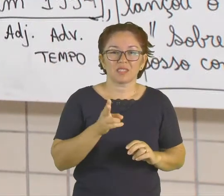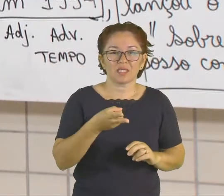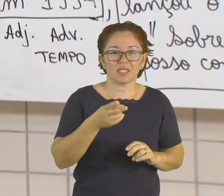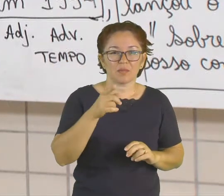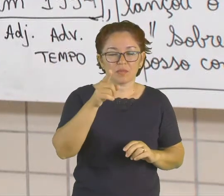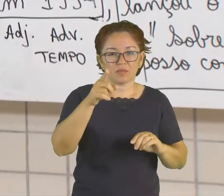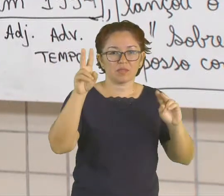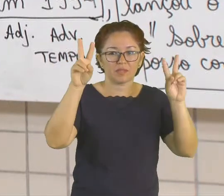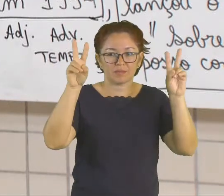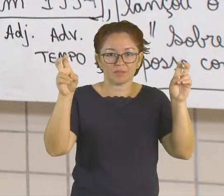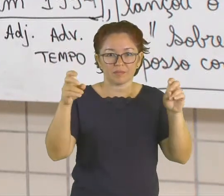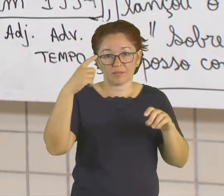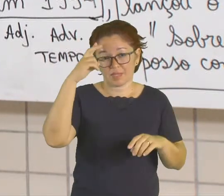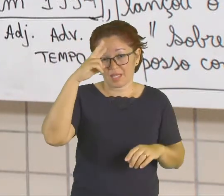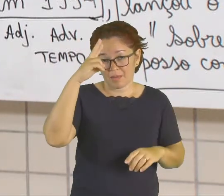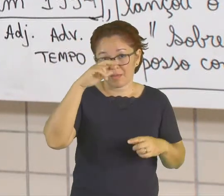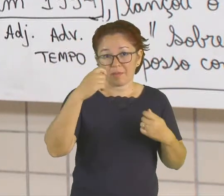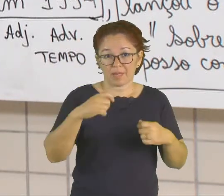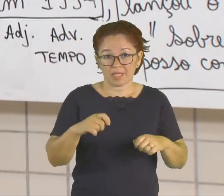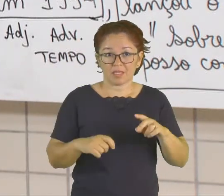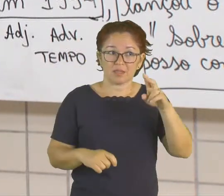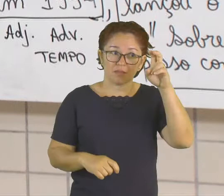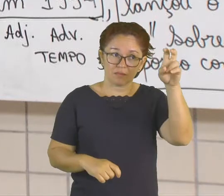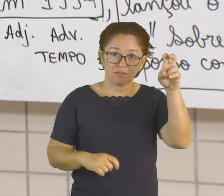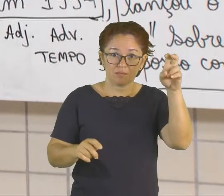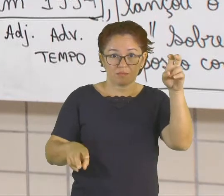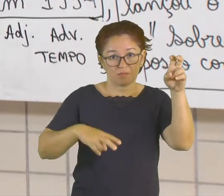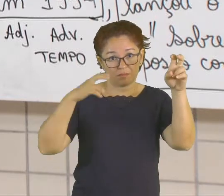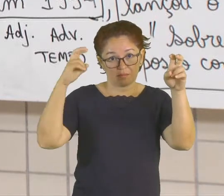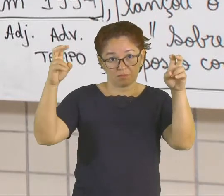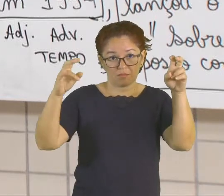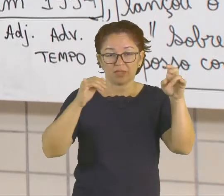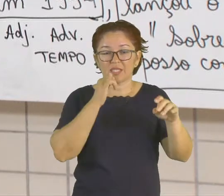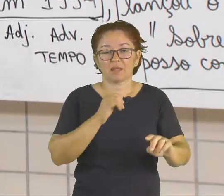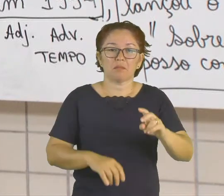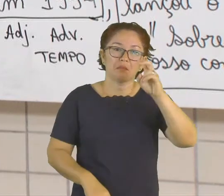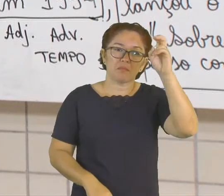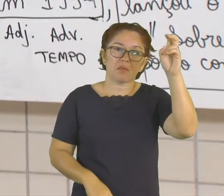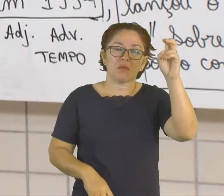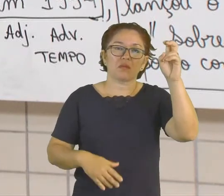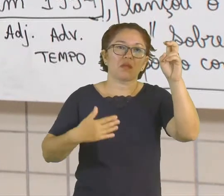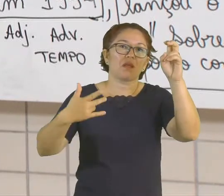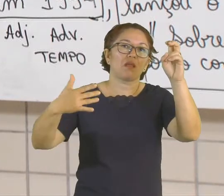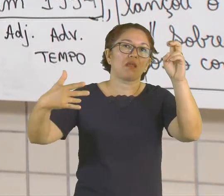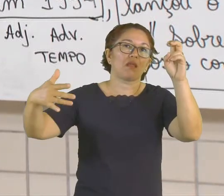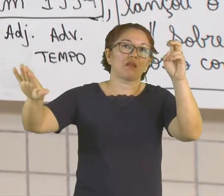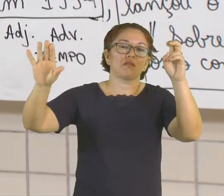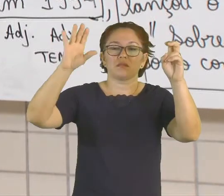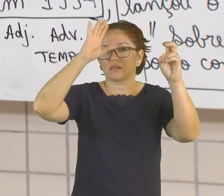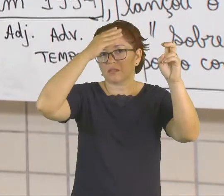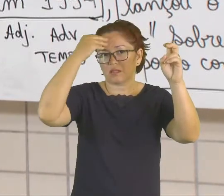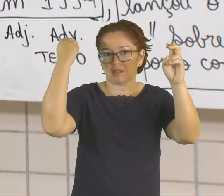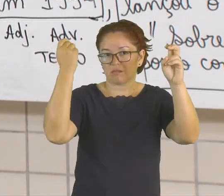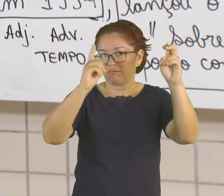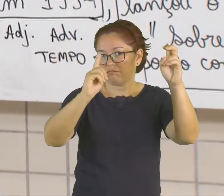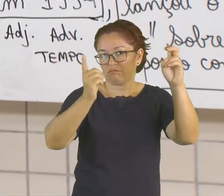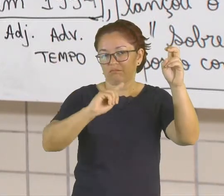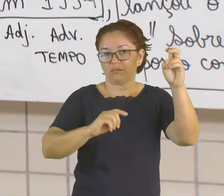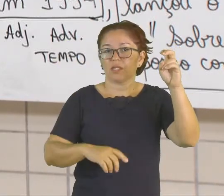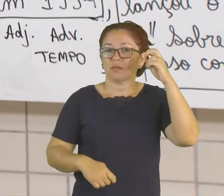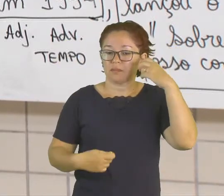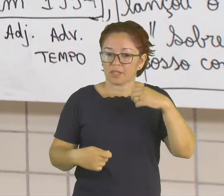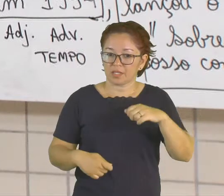de abrir e de fechar o discurso. Às vezes a pessoa usa só no início e depois esquece. Então, ele é